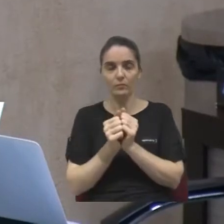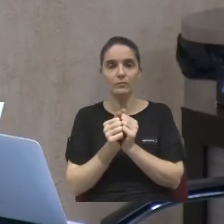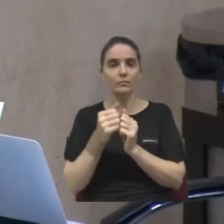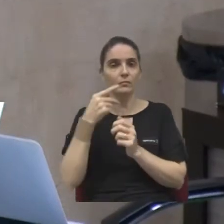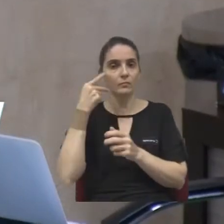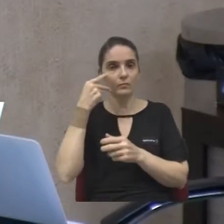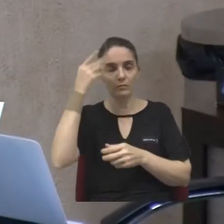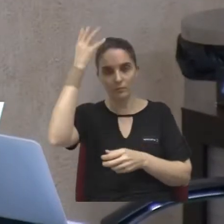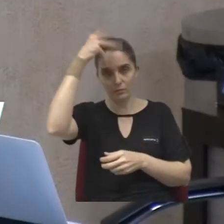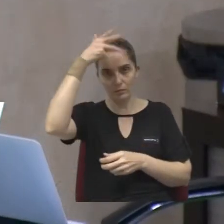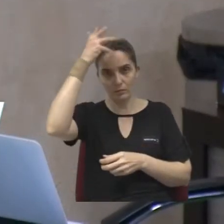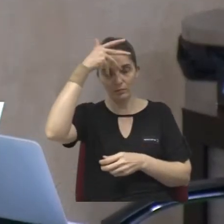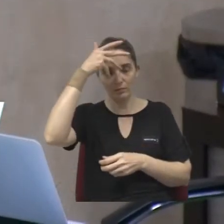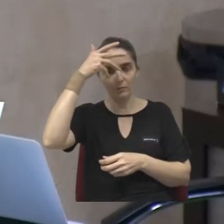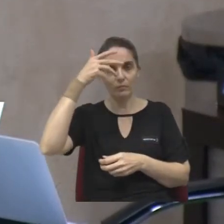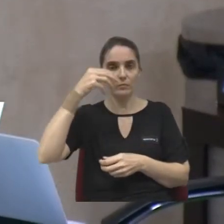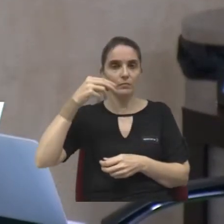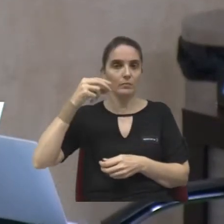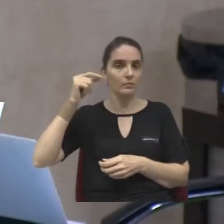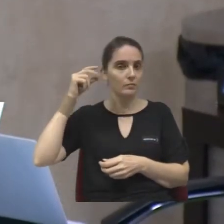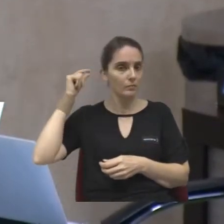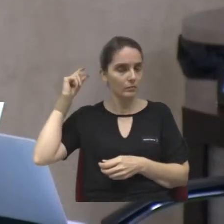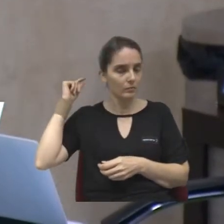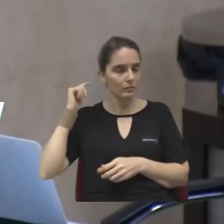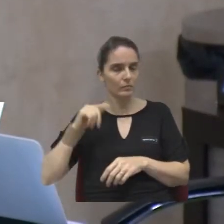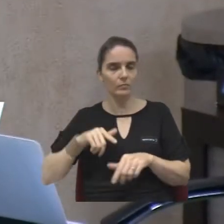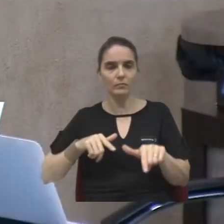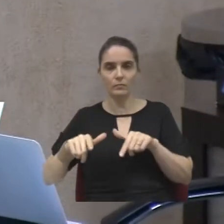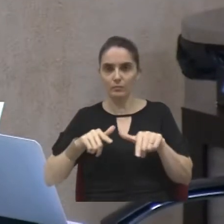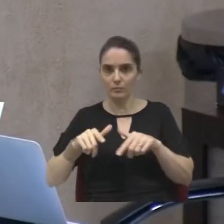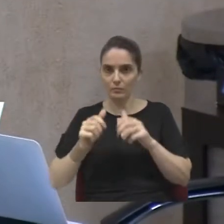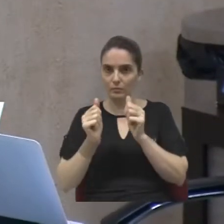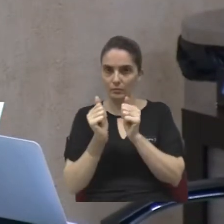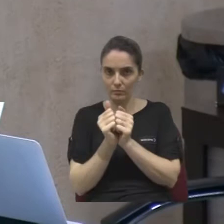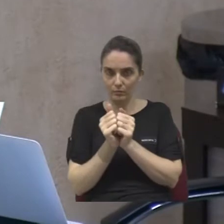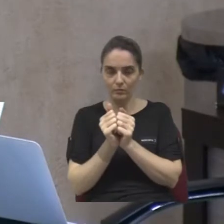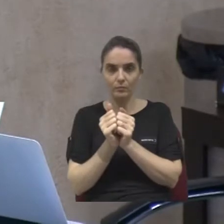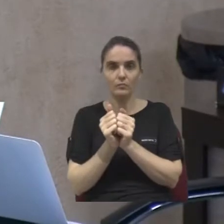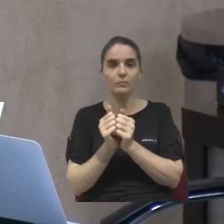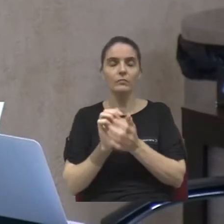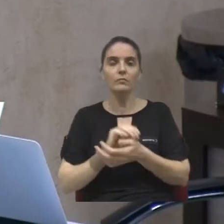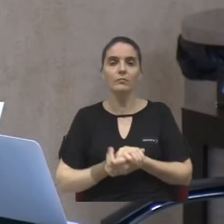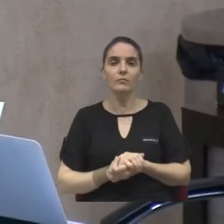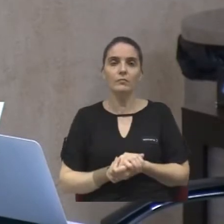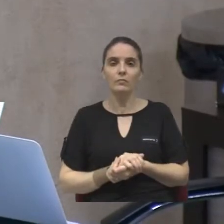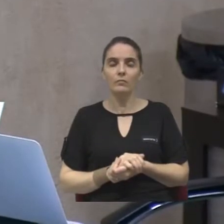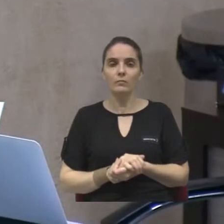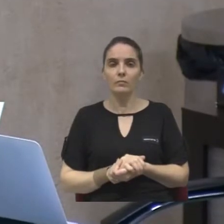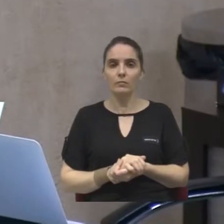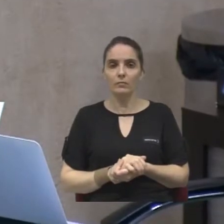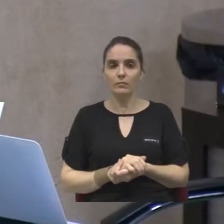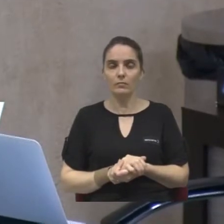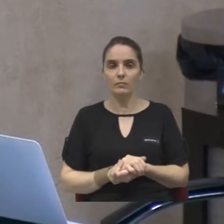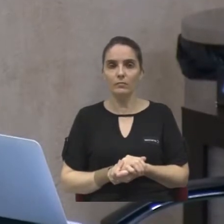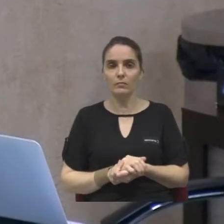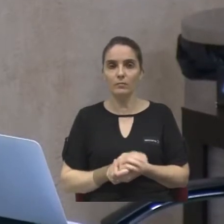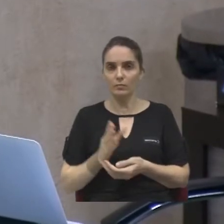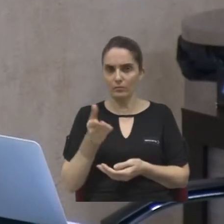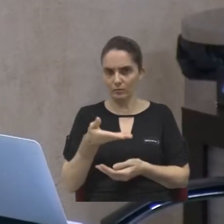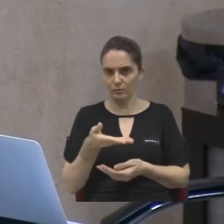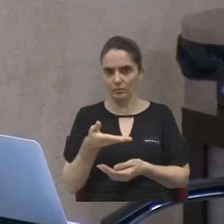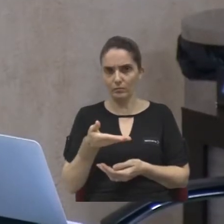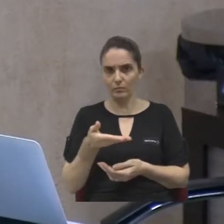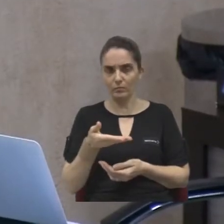trabalhava no seu gabinete enquanto assessora parlamentar. E, recentemente, momento em